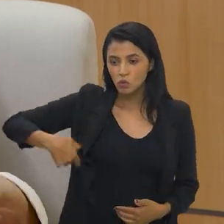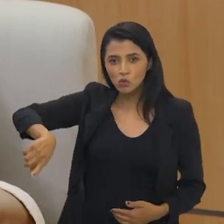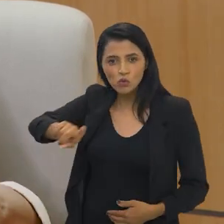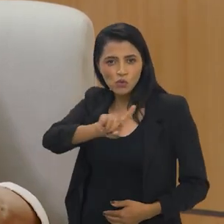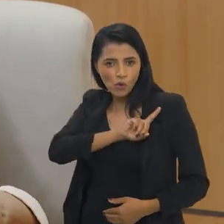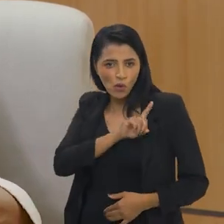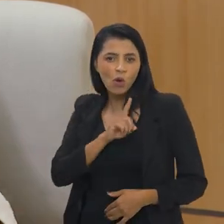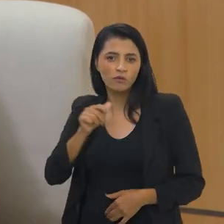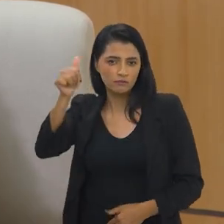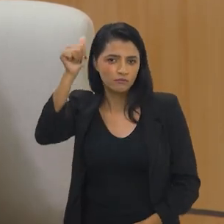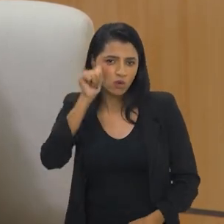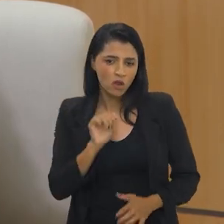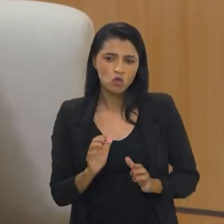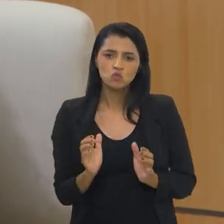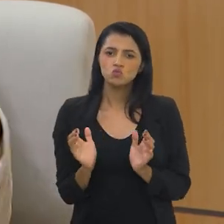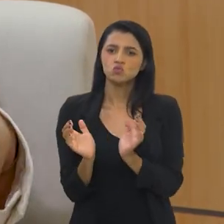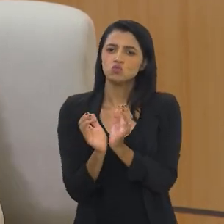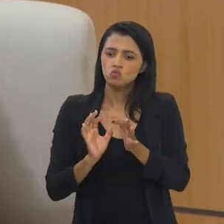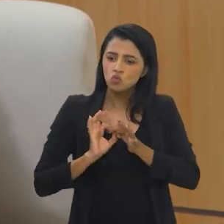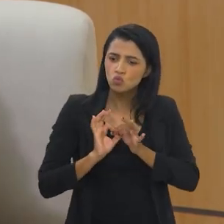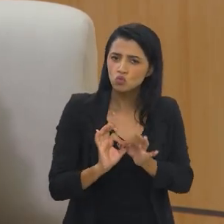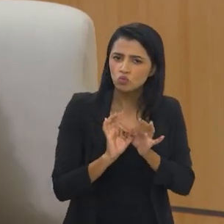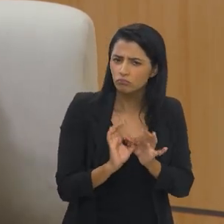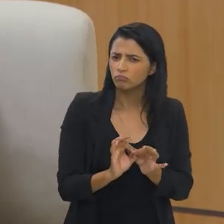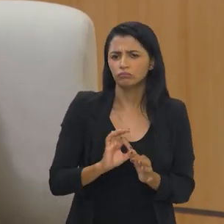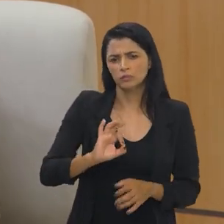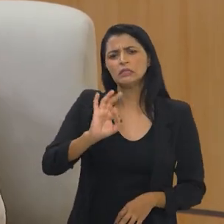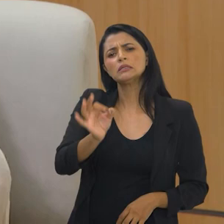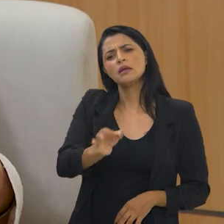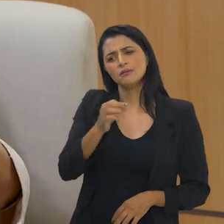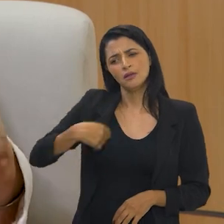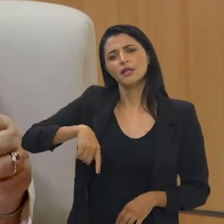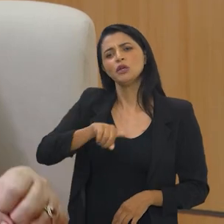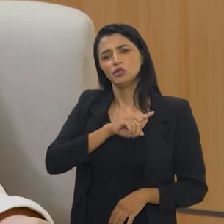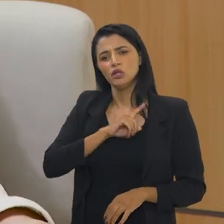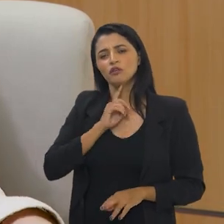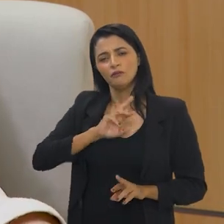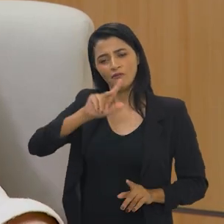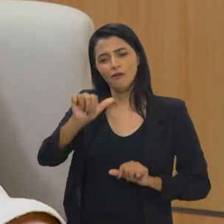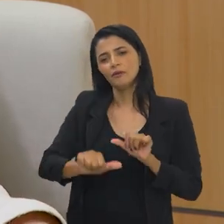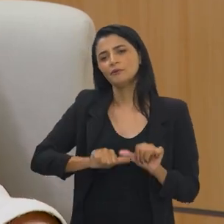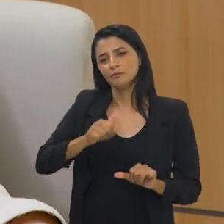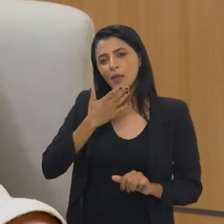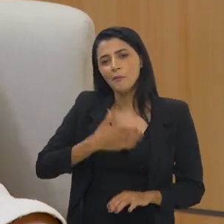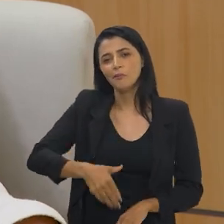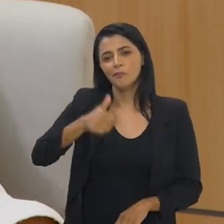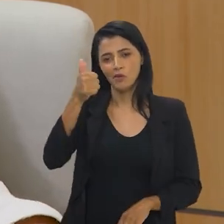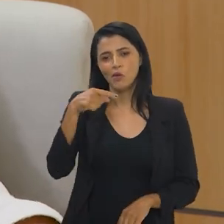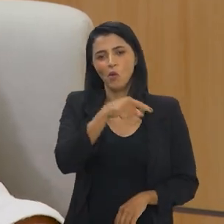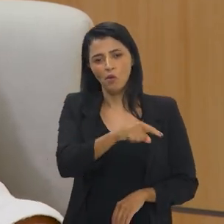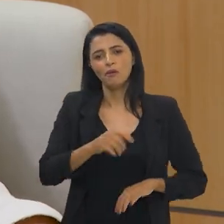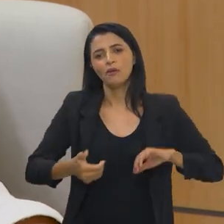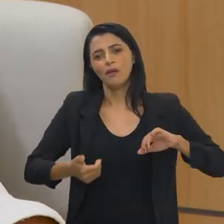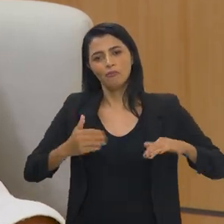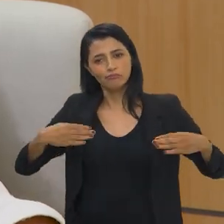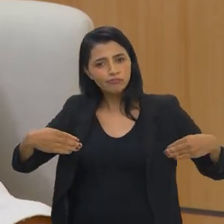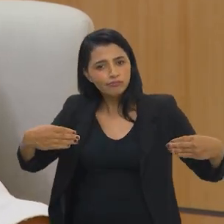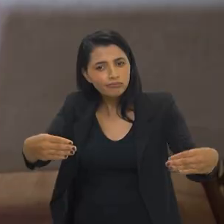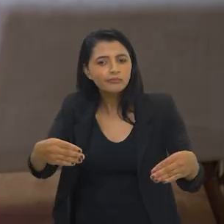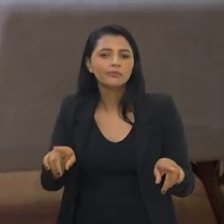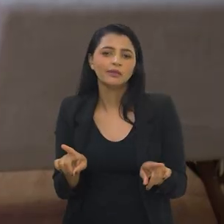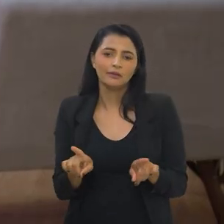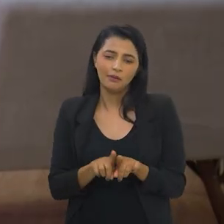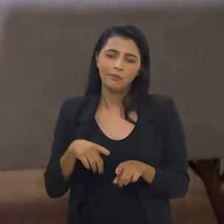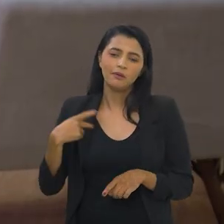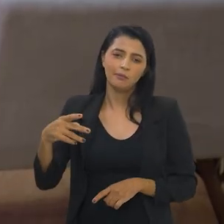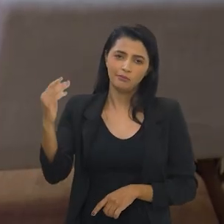nós somos né um grupo unido que com certeza vai fazer a diferença nessa Esplanada